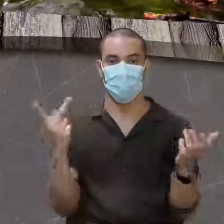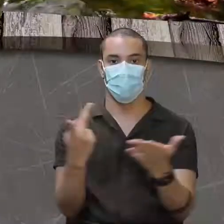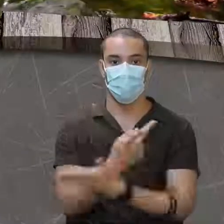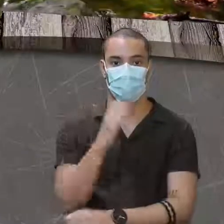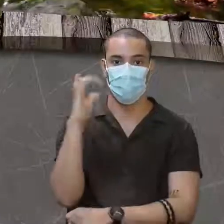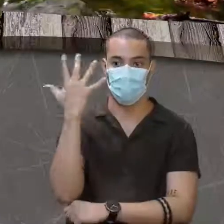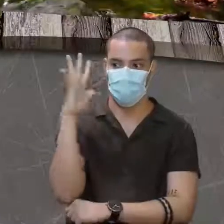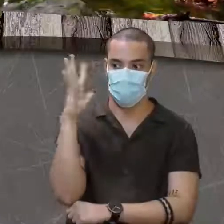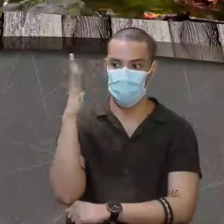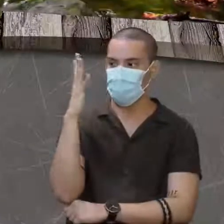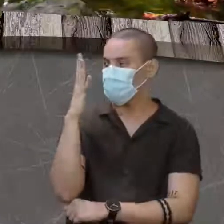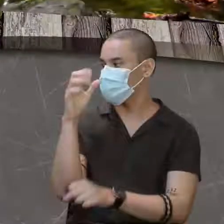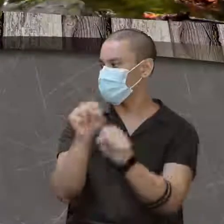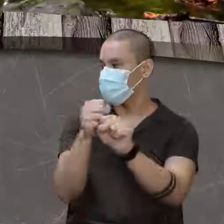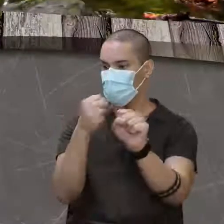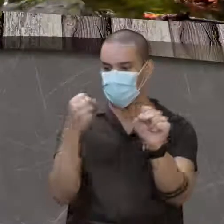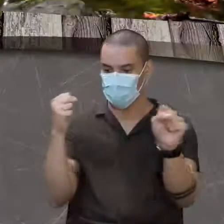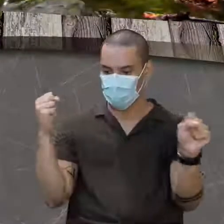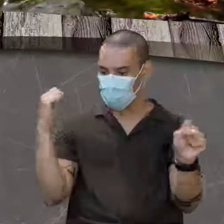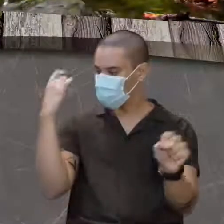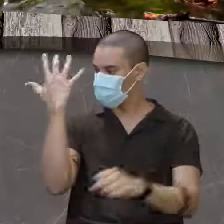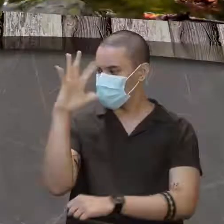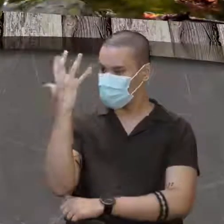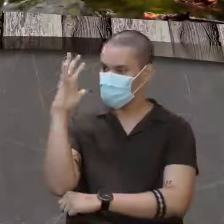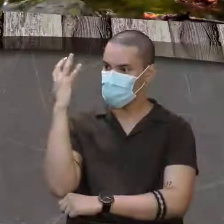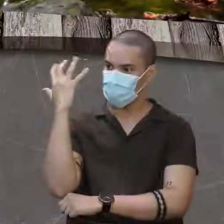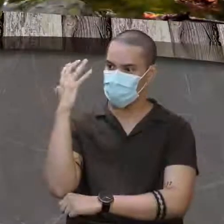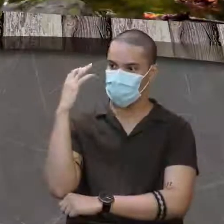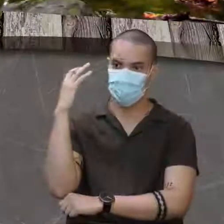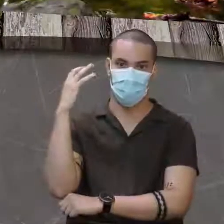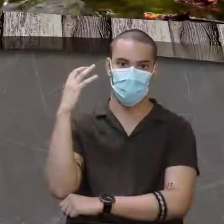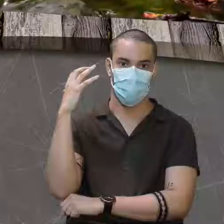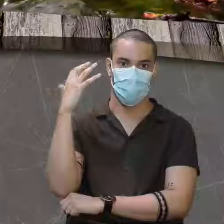e essa árvore grande, porte,